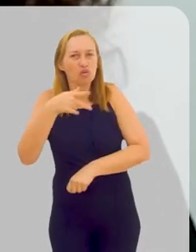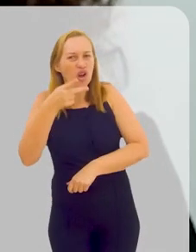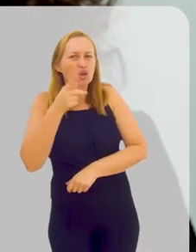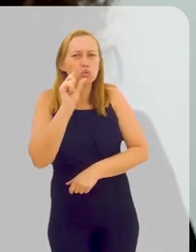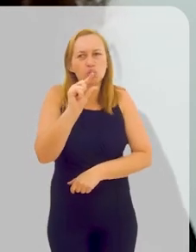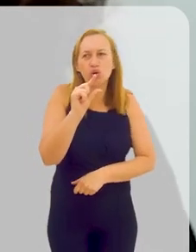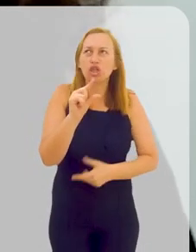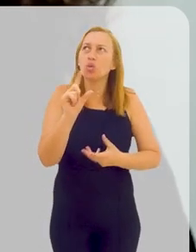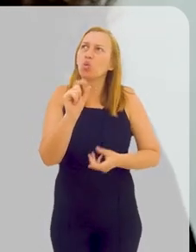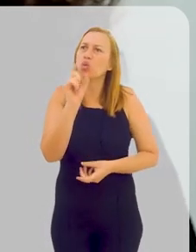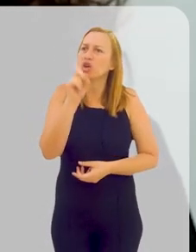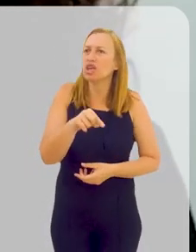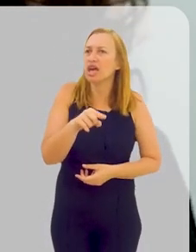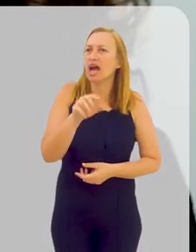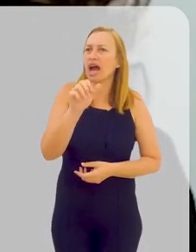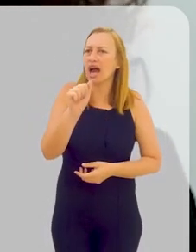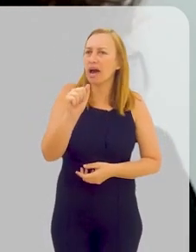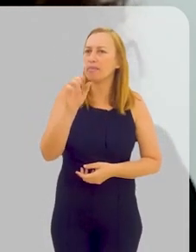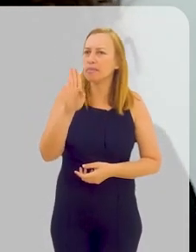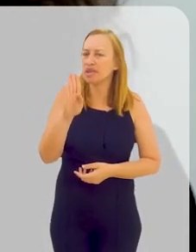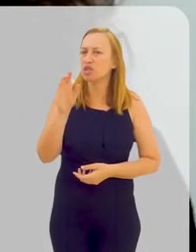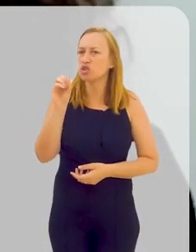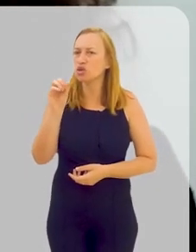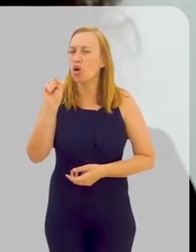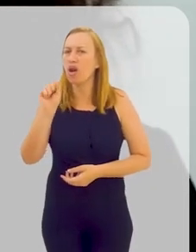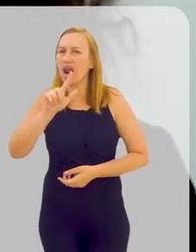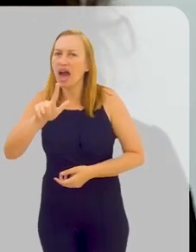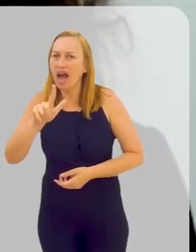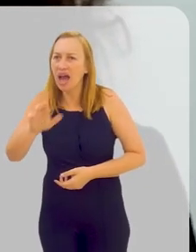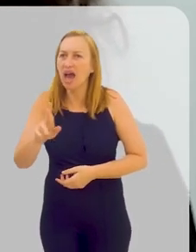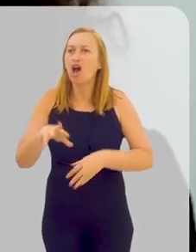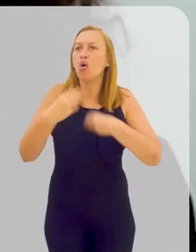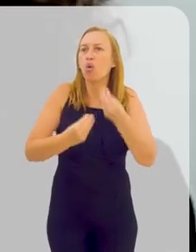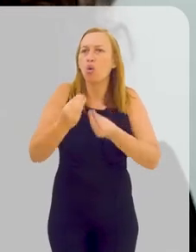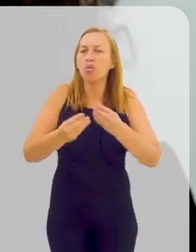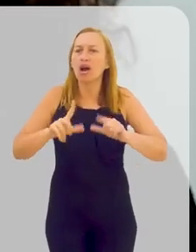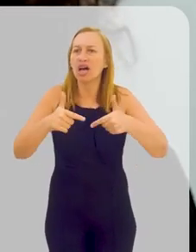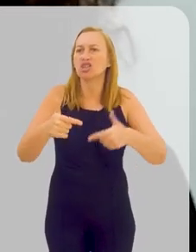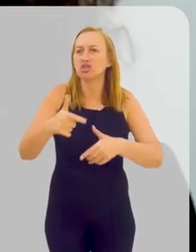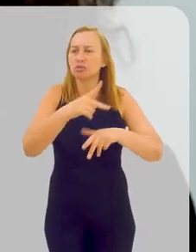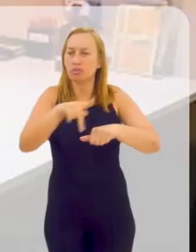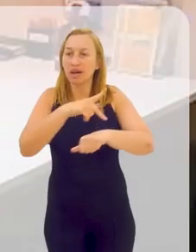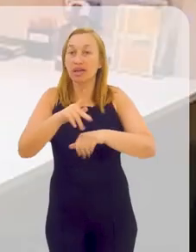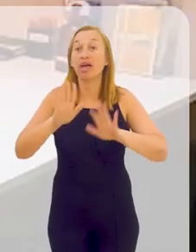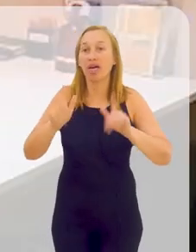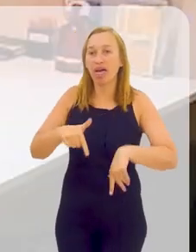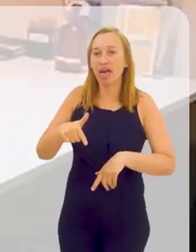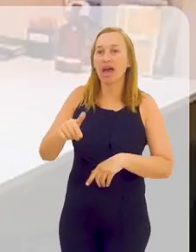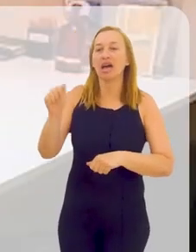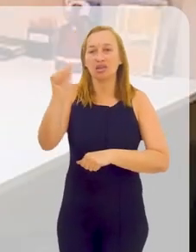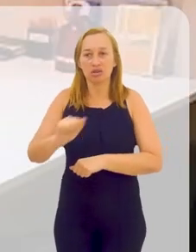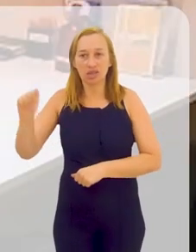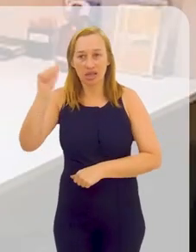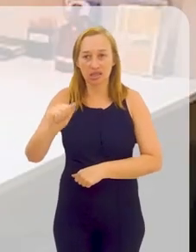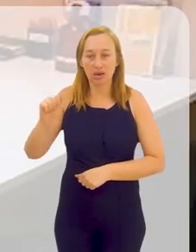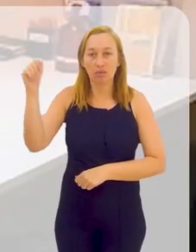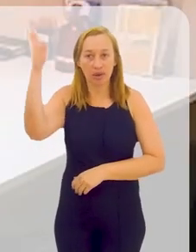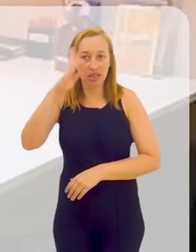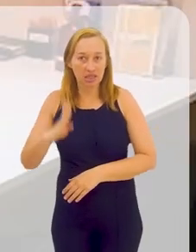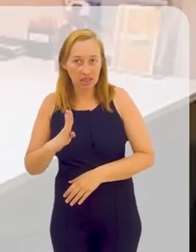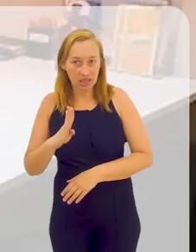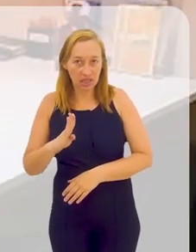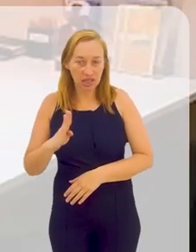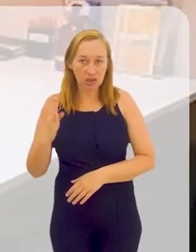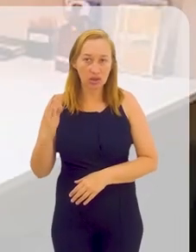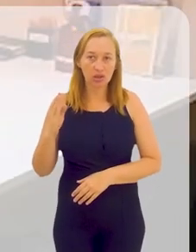com o senhor Contando um pouquinho sobre o que é bi solar como ela atua no nosso país então abençoar é a Associação Brasileira de energia